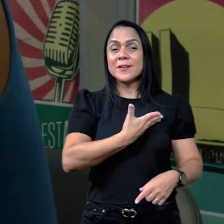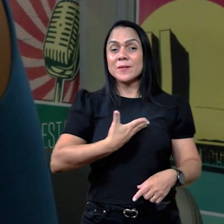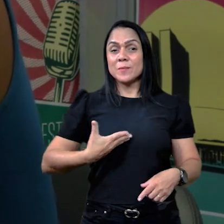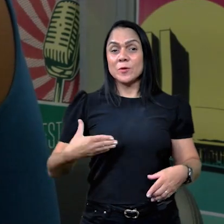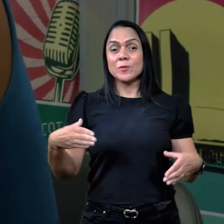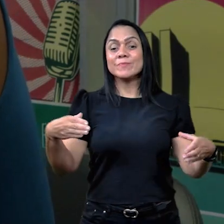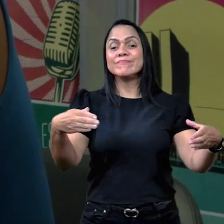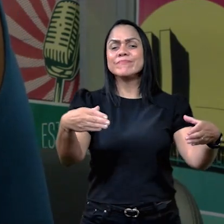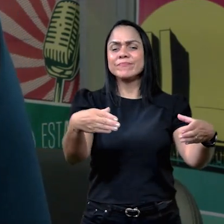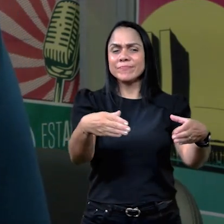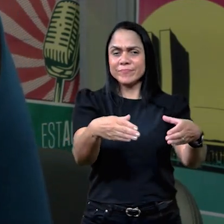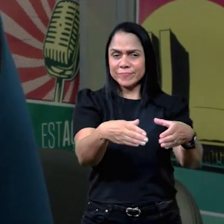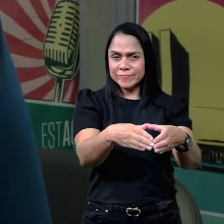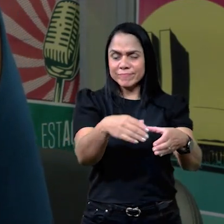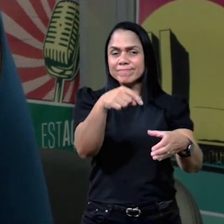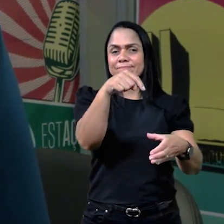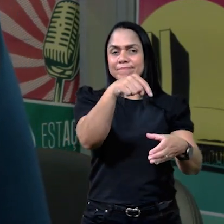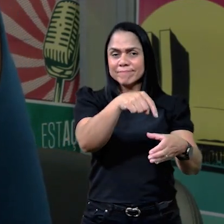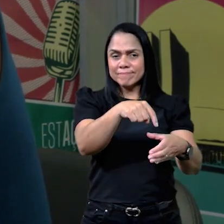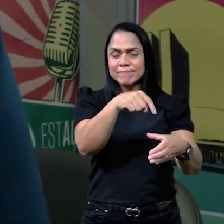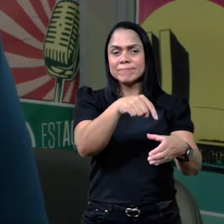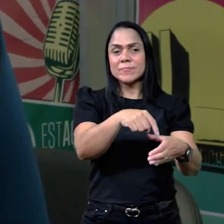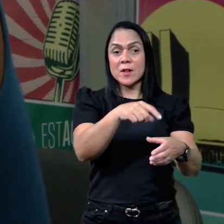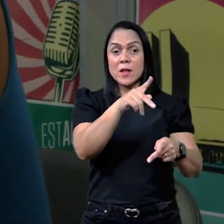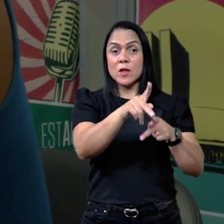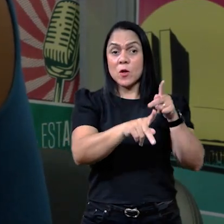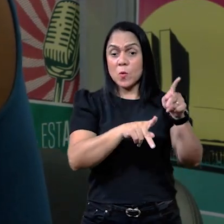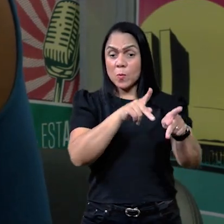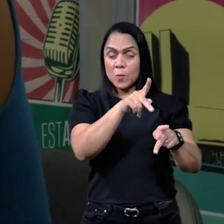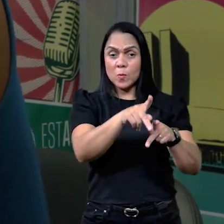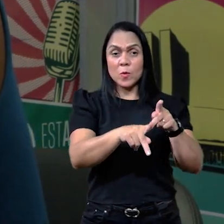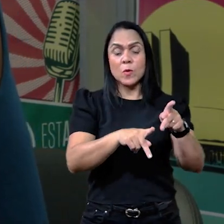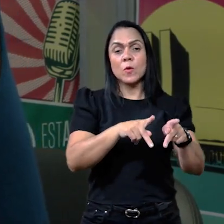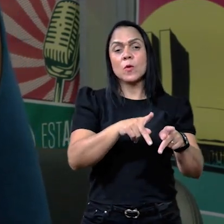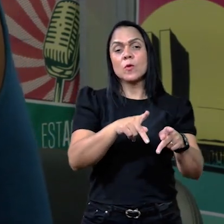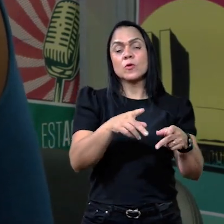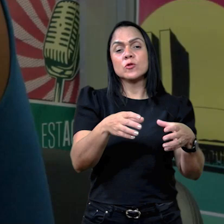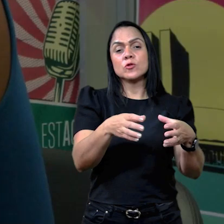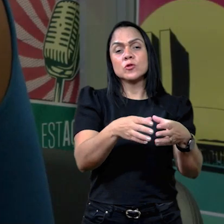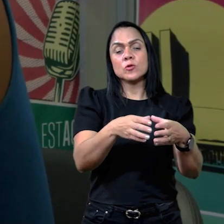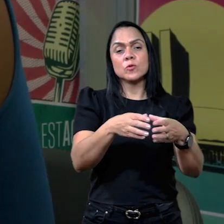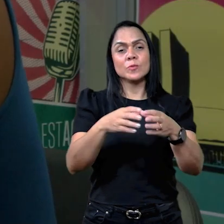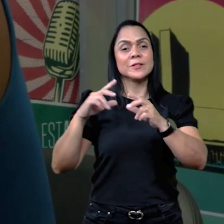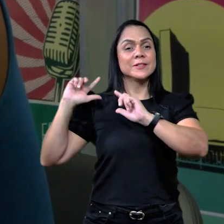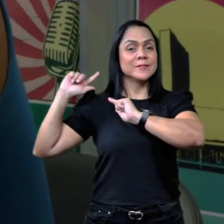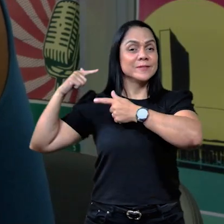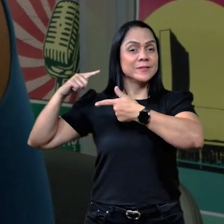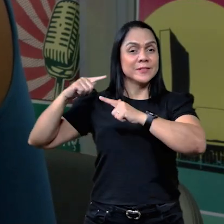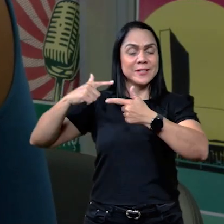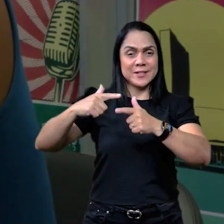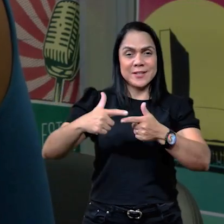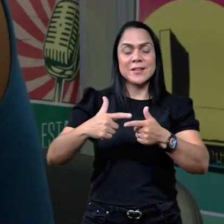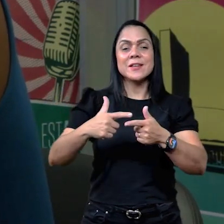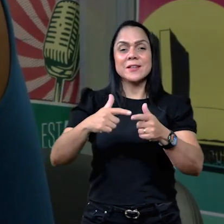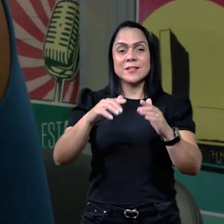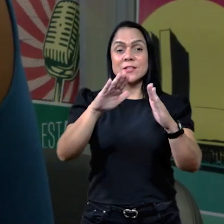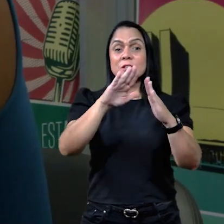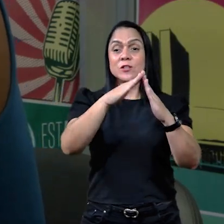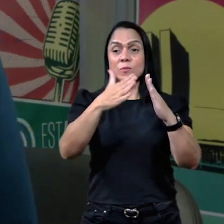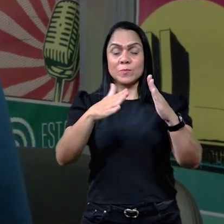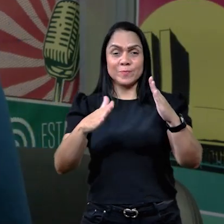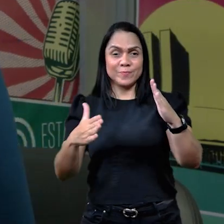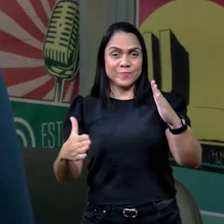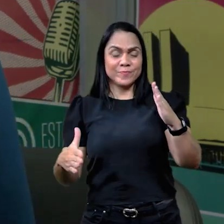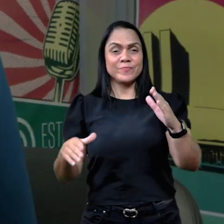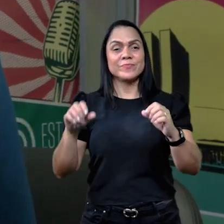públicas para esse segmento populacional de povos e comunidades tradicionais de terreiro e de matriz africana. Acho